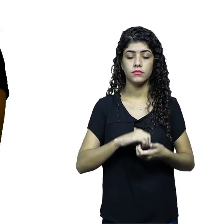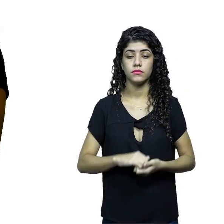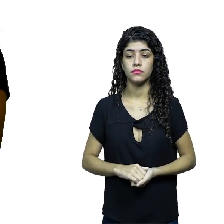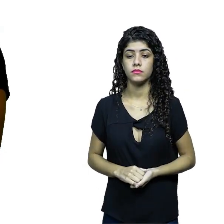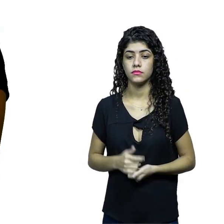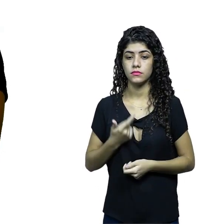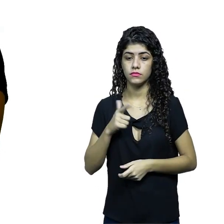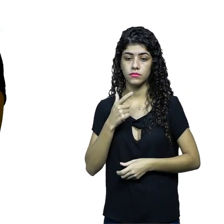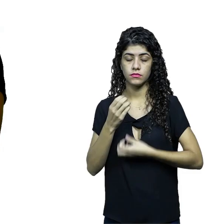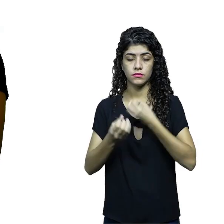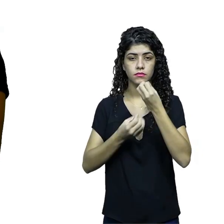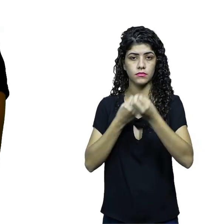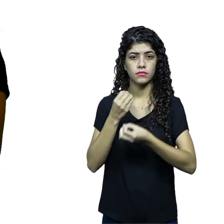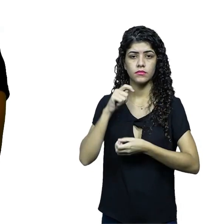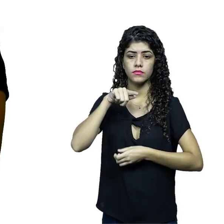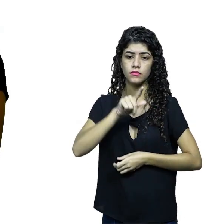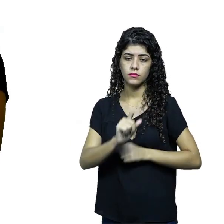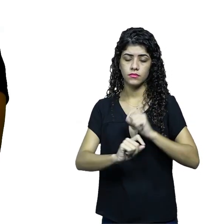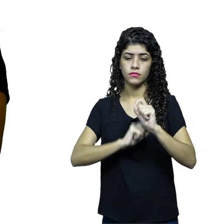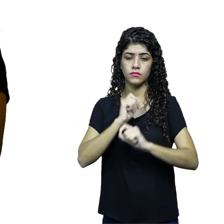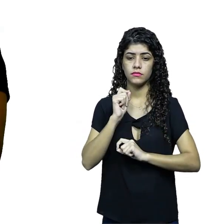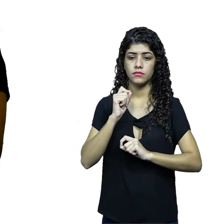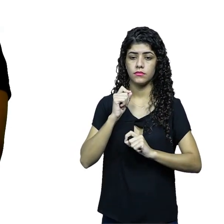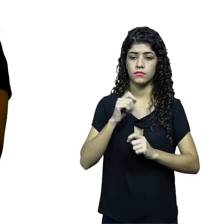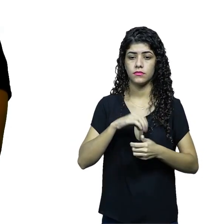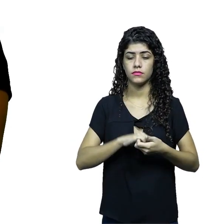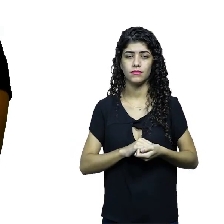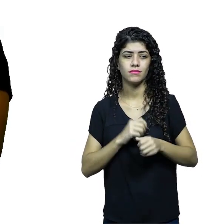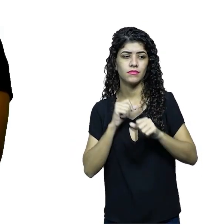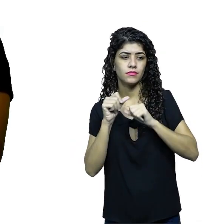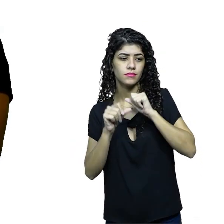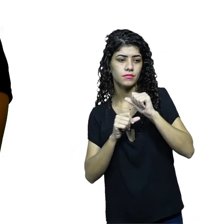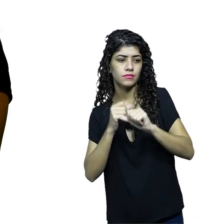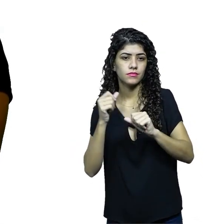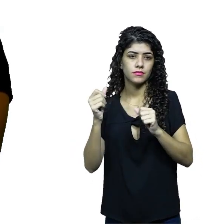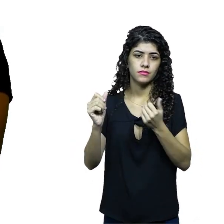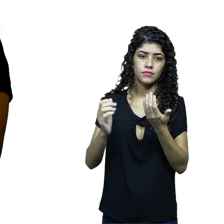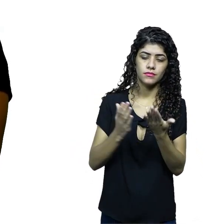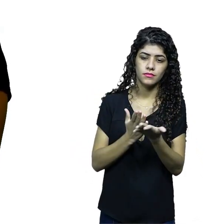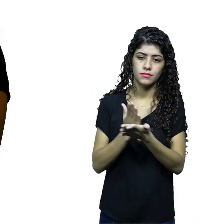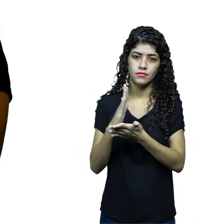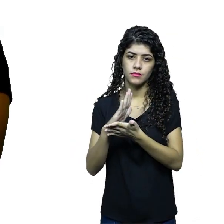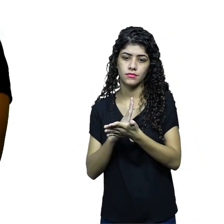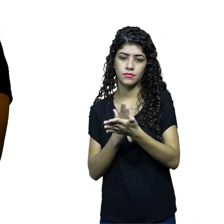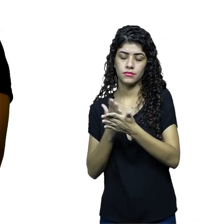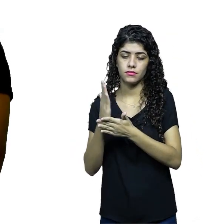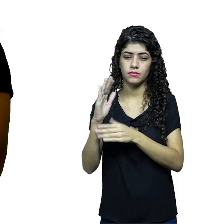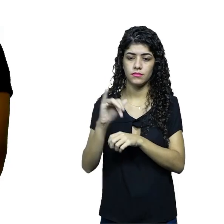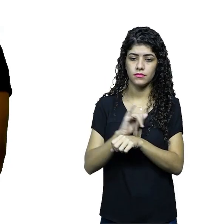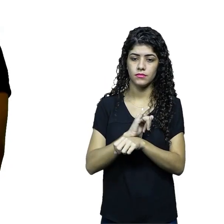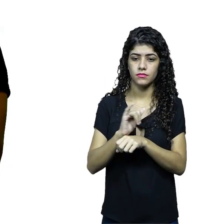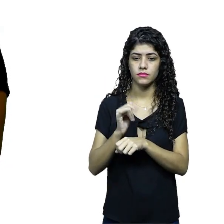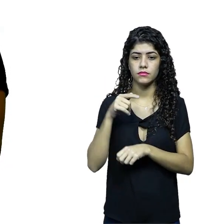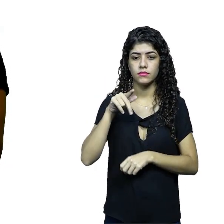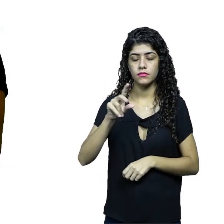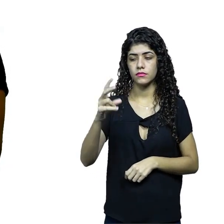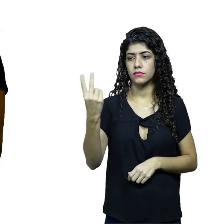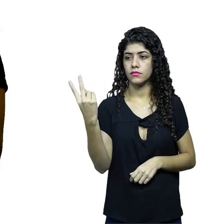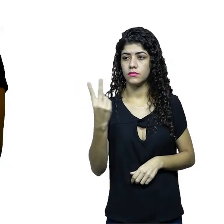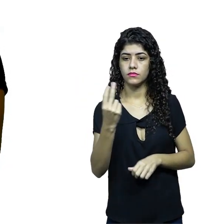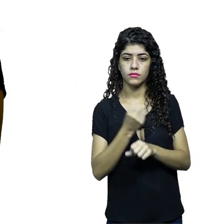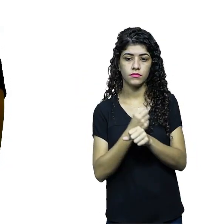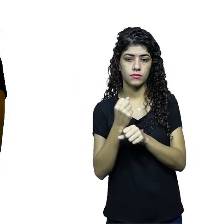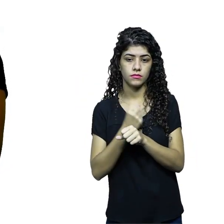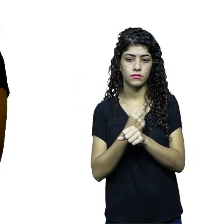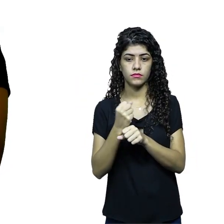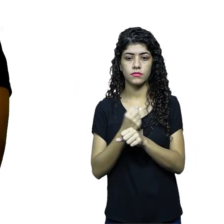ali naquele edital. Então, não tem como você tentar burlar ou entrar de uma forma diferente. Se disser que a sua produtora tem que